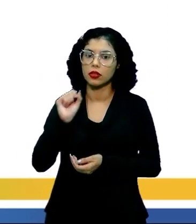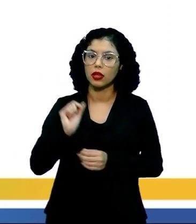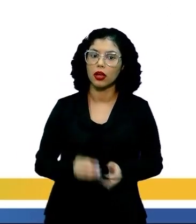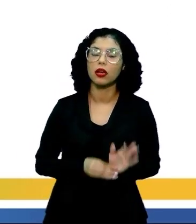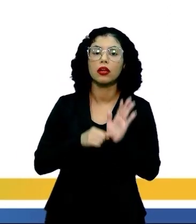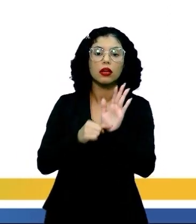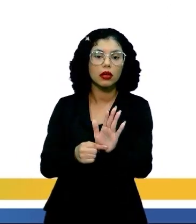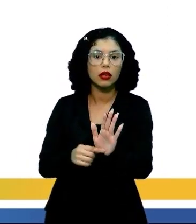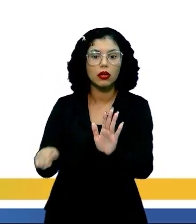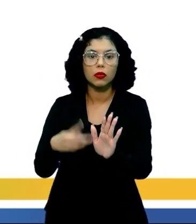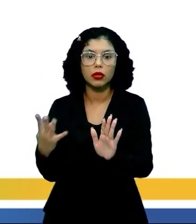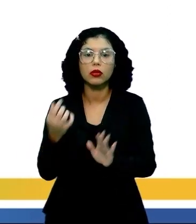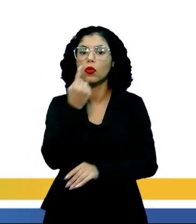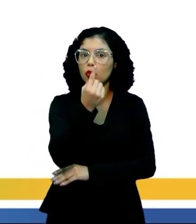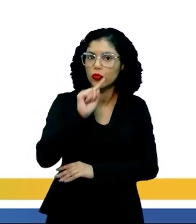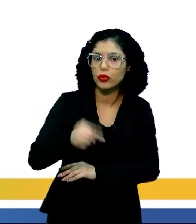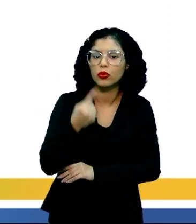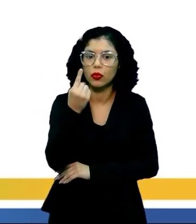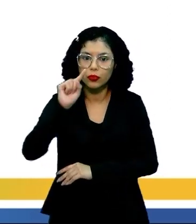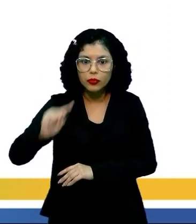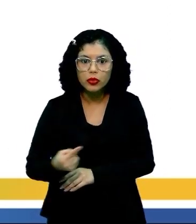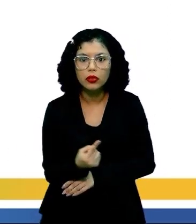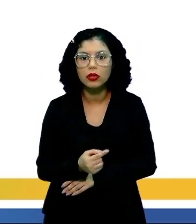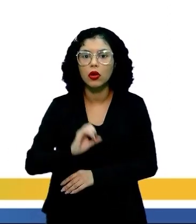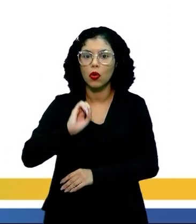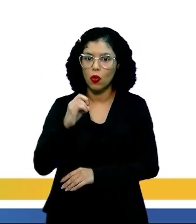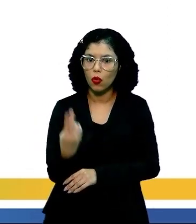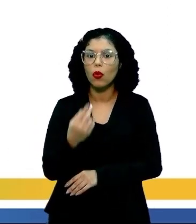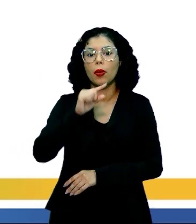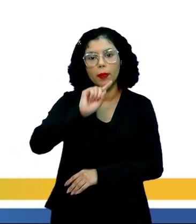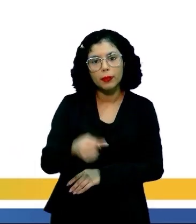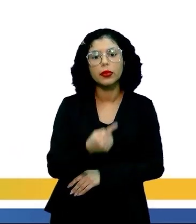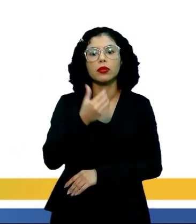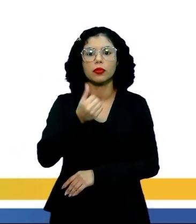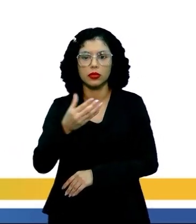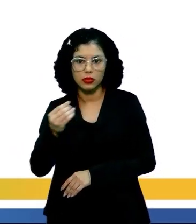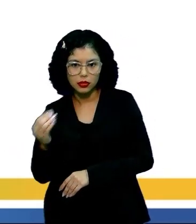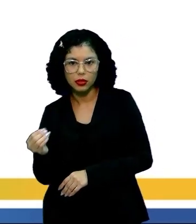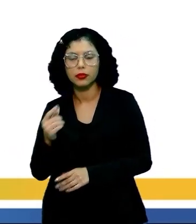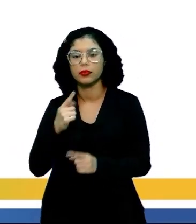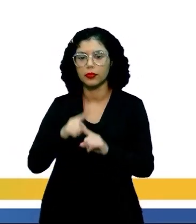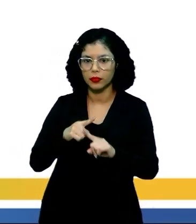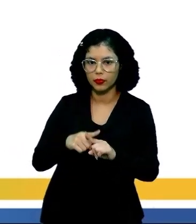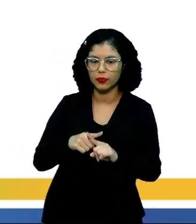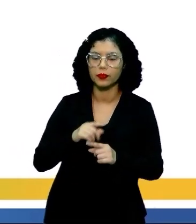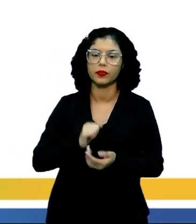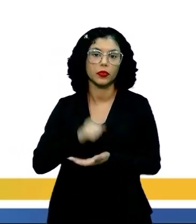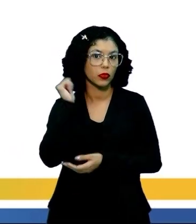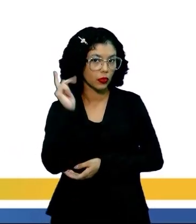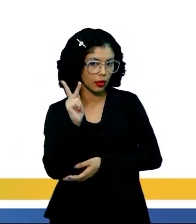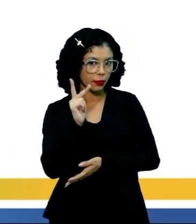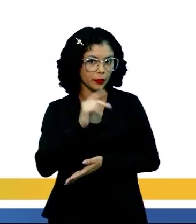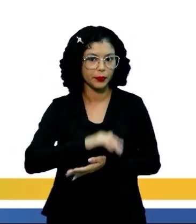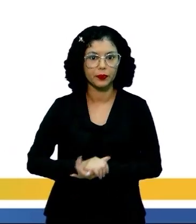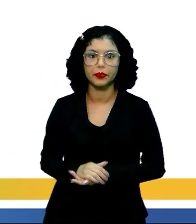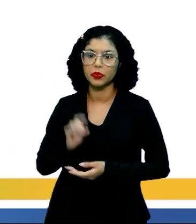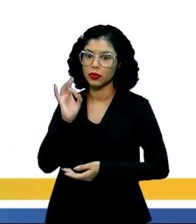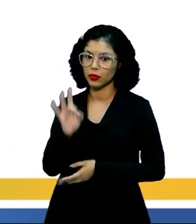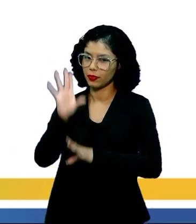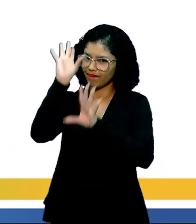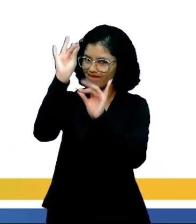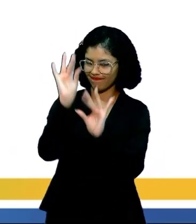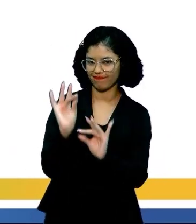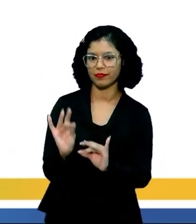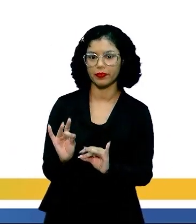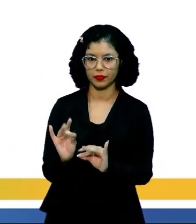dar exatamente 1,1 mil, ou 1.100 brinquedos quando eu multiplicar por 1.000, correto? Só que tem um